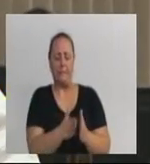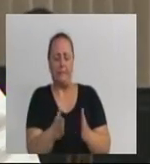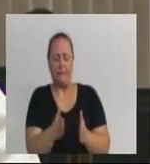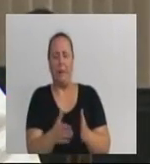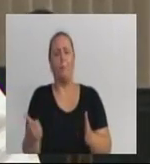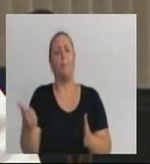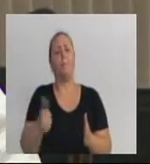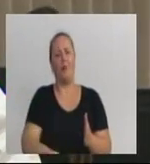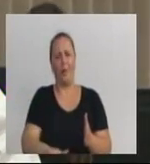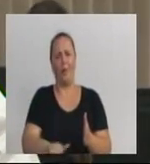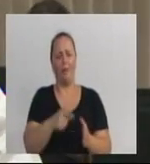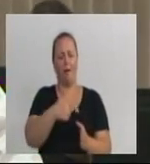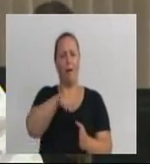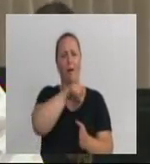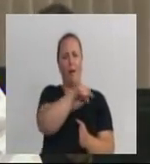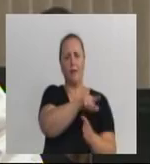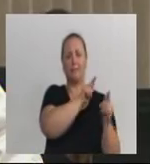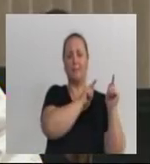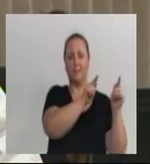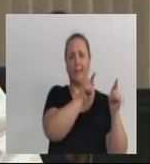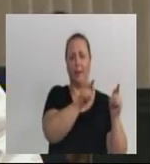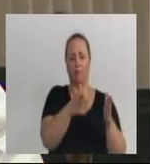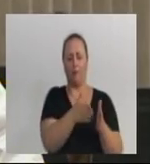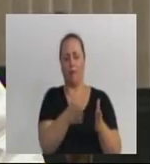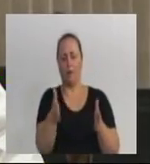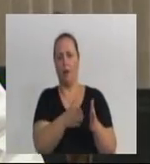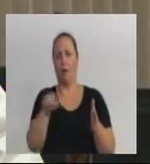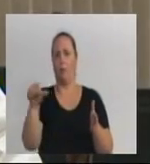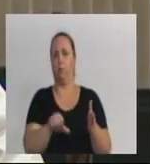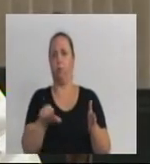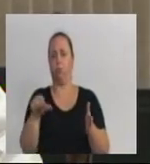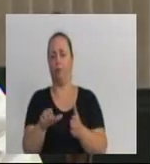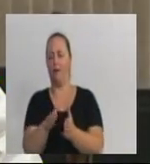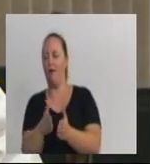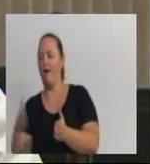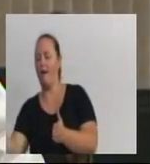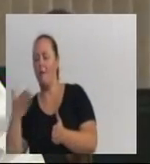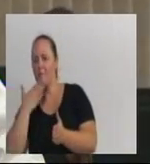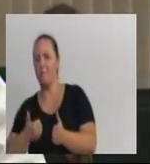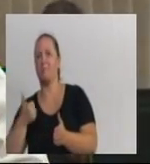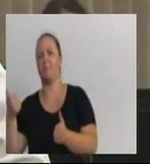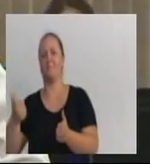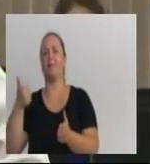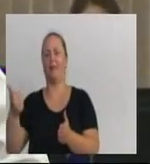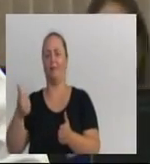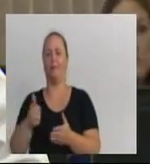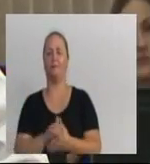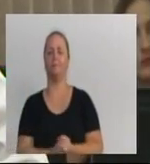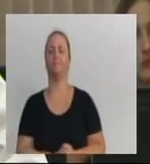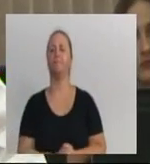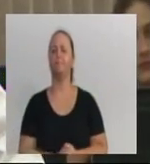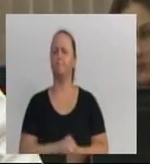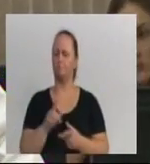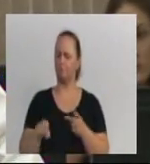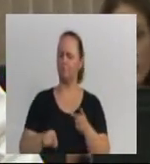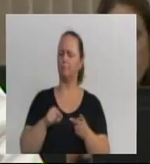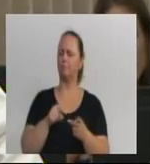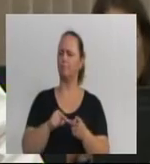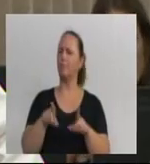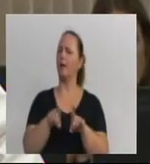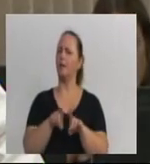que depois da tempestade vem a bonança. E outra coisa que me deixou